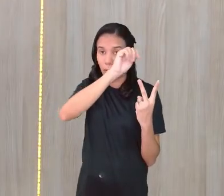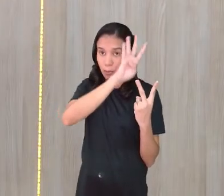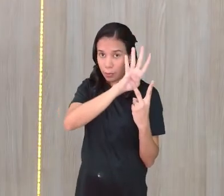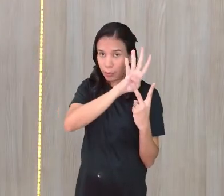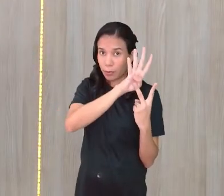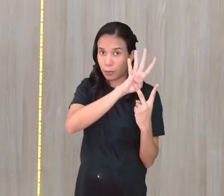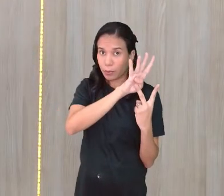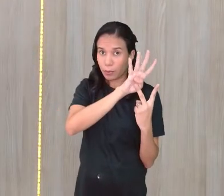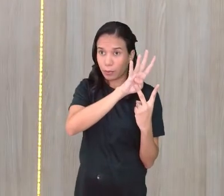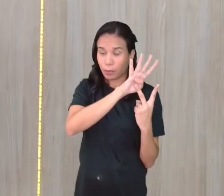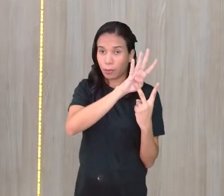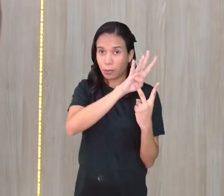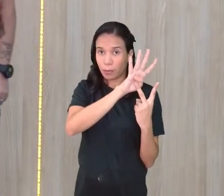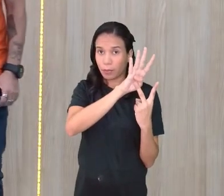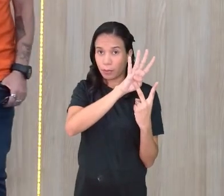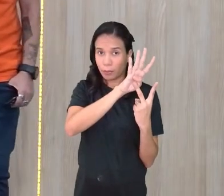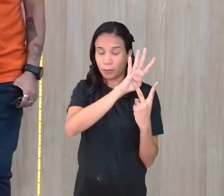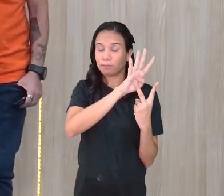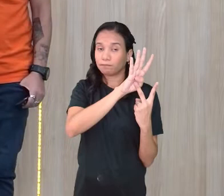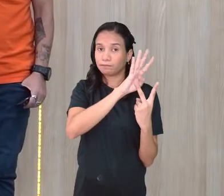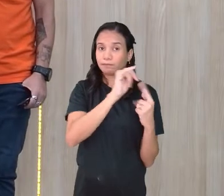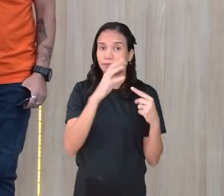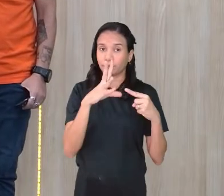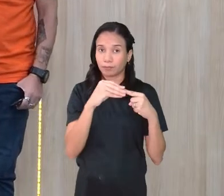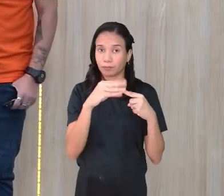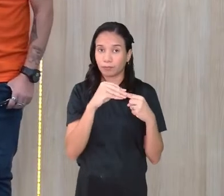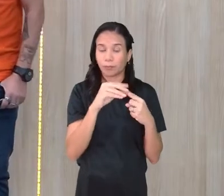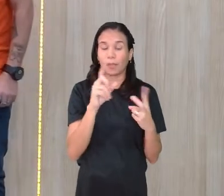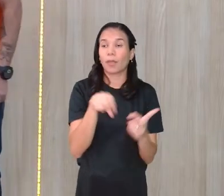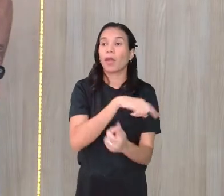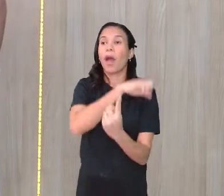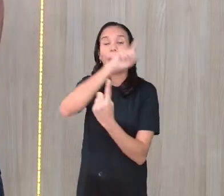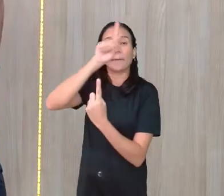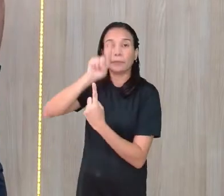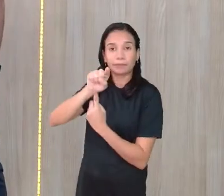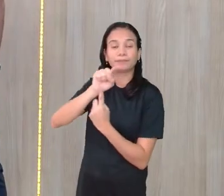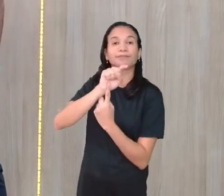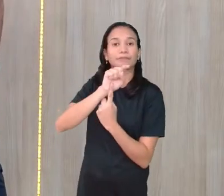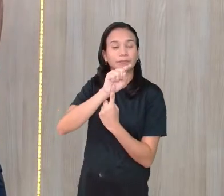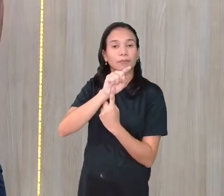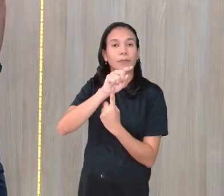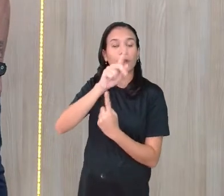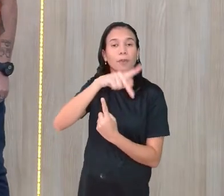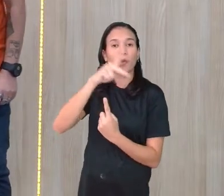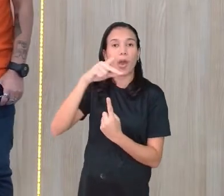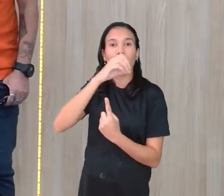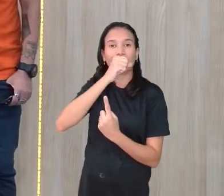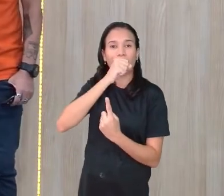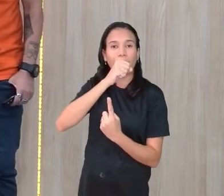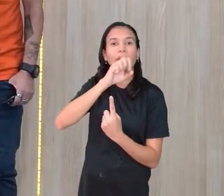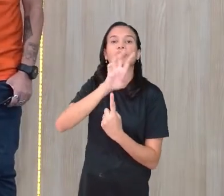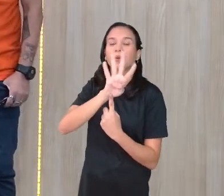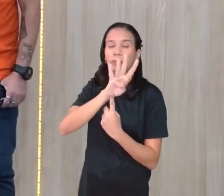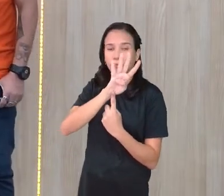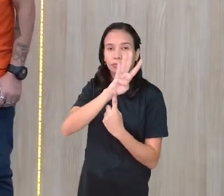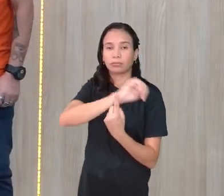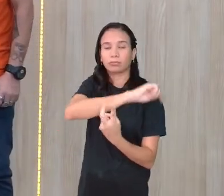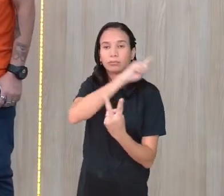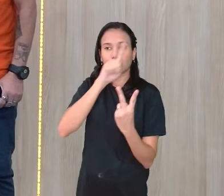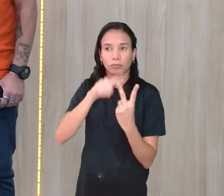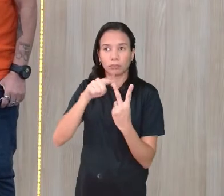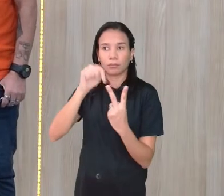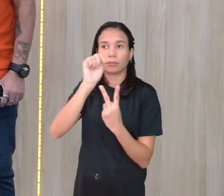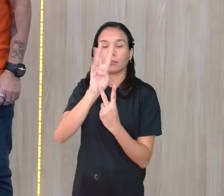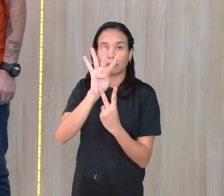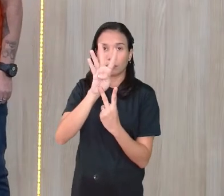Essa outra caneca aqui tem mais 4 canetas. Essa daqui, que a professora Patrícia está, mais 4. Essa